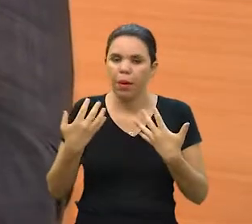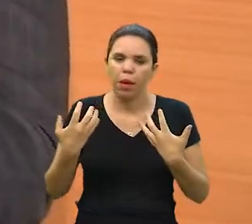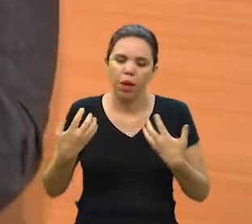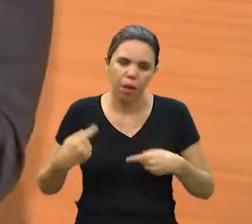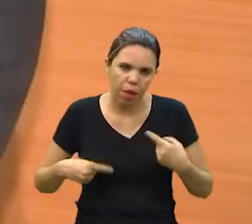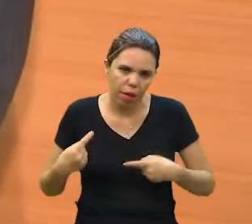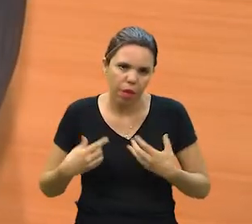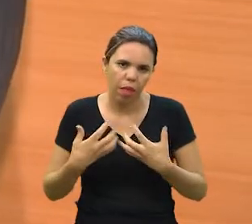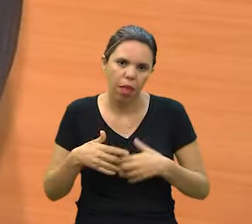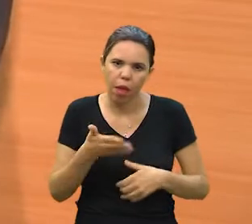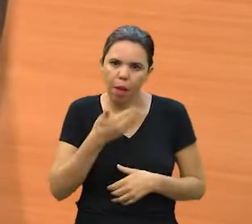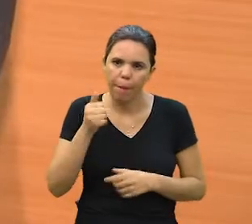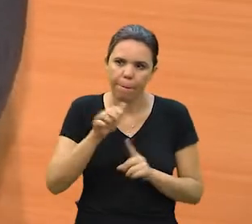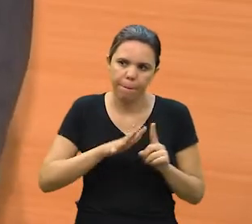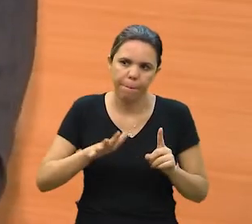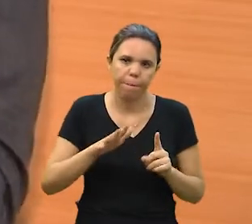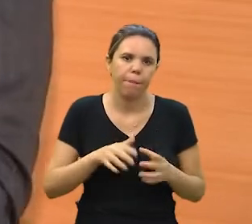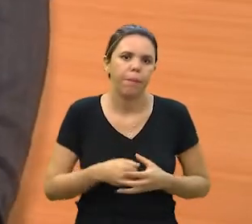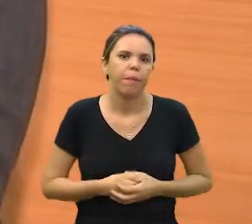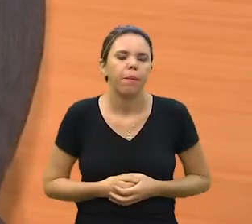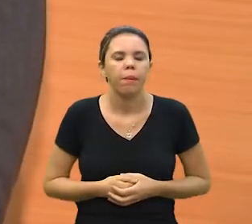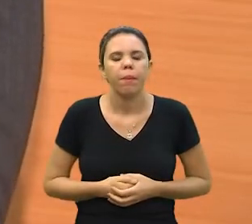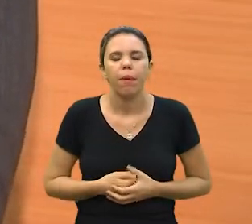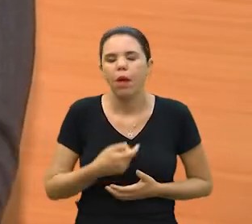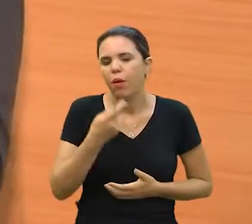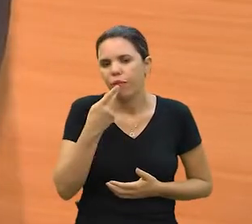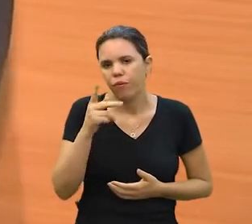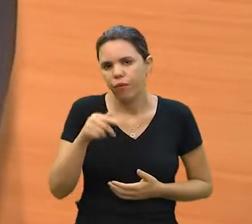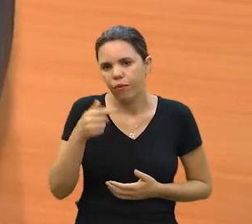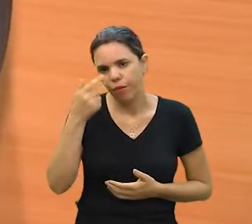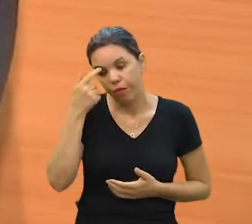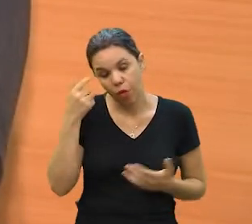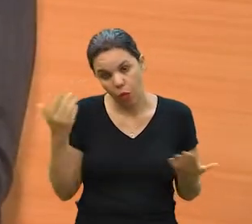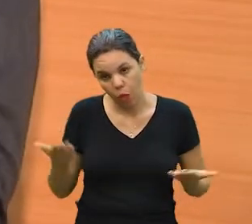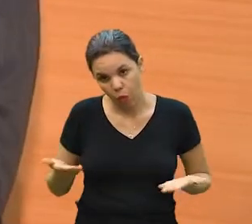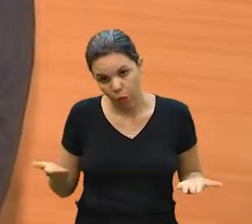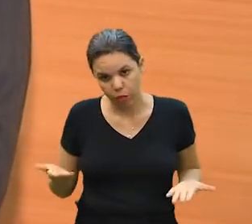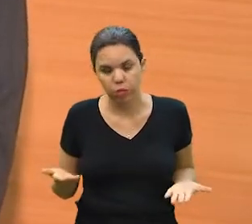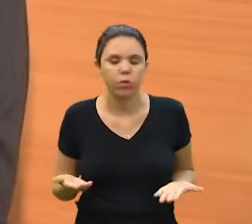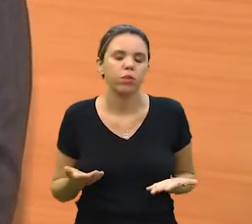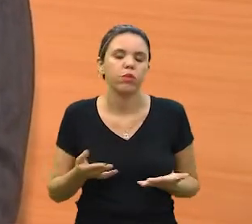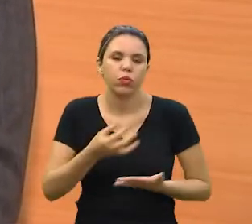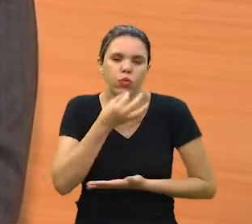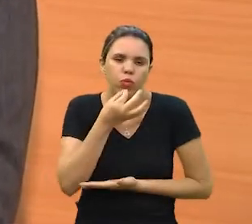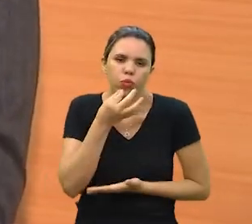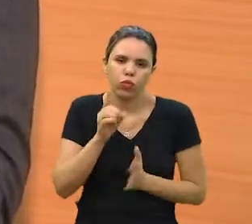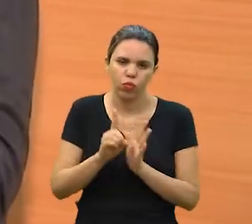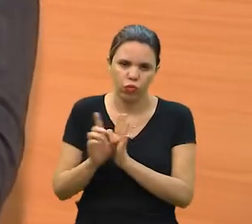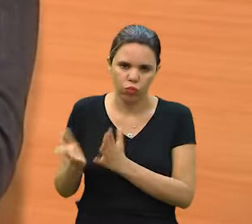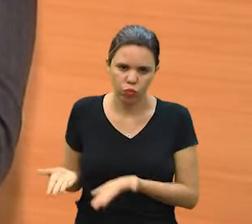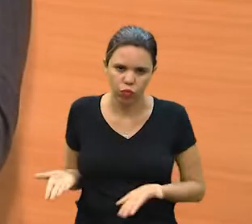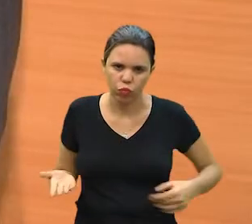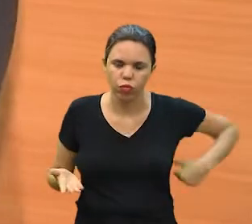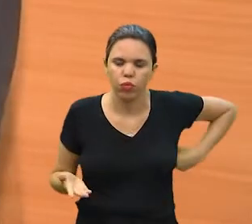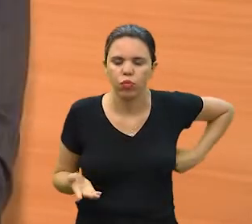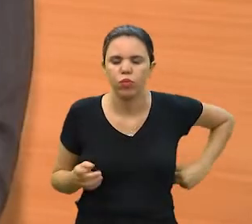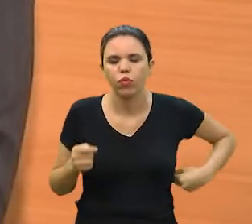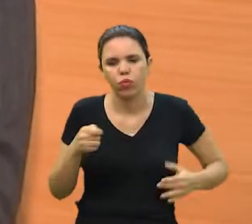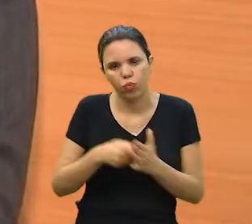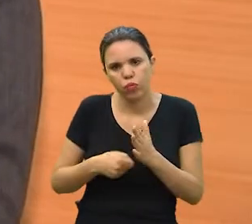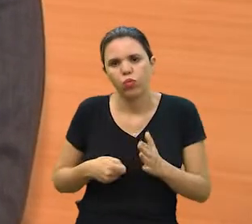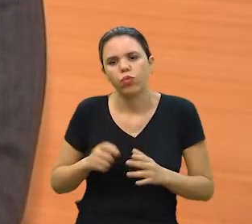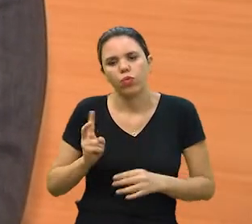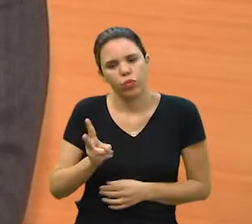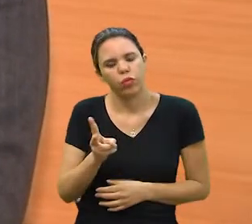vamos discutir, vamos buscar aquilo que é melhor para a sociedade. E eu falo que hoje, né, na visão de direita, busco